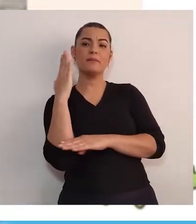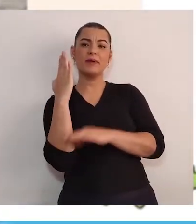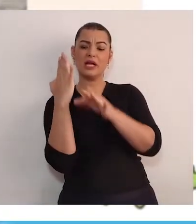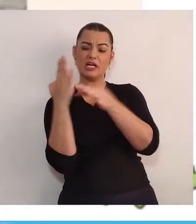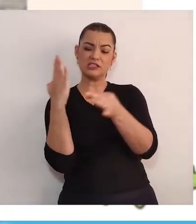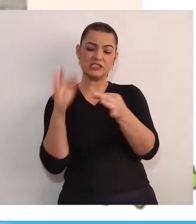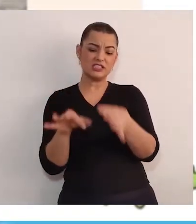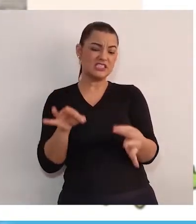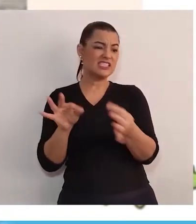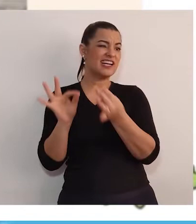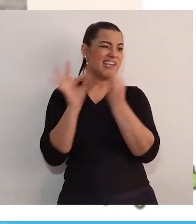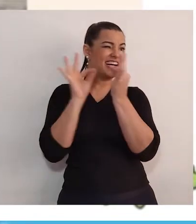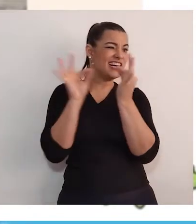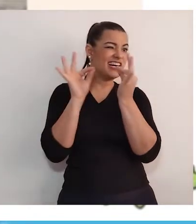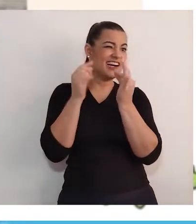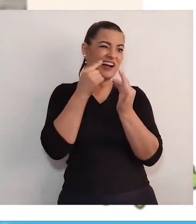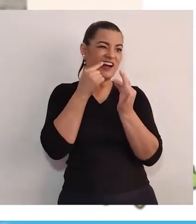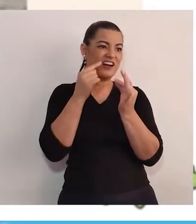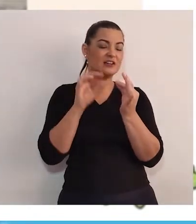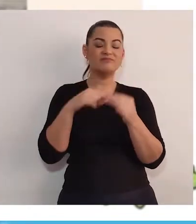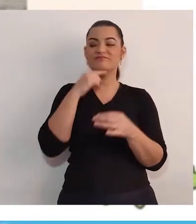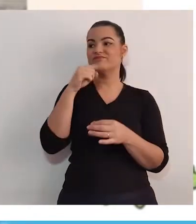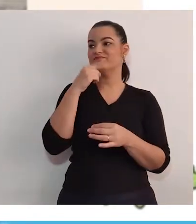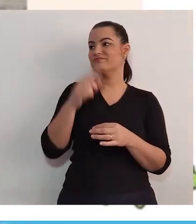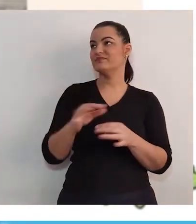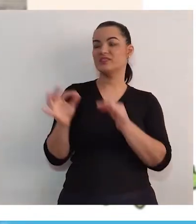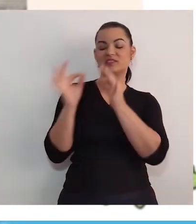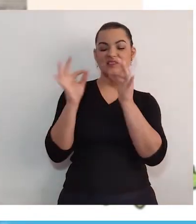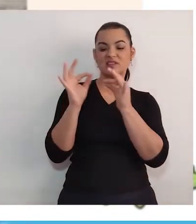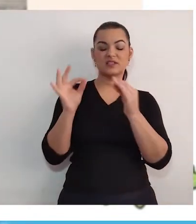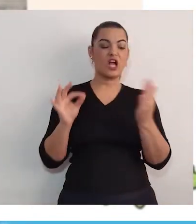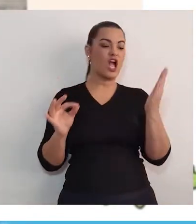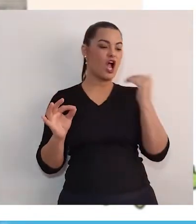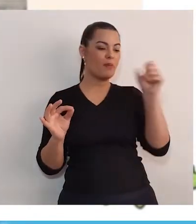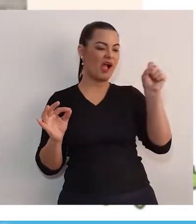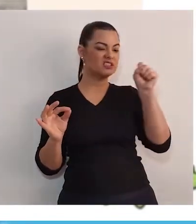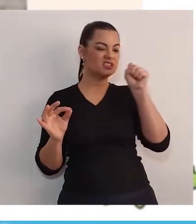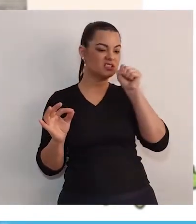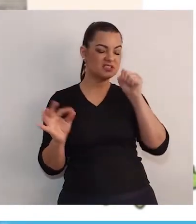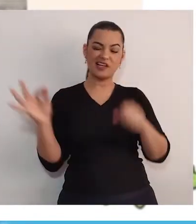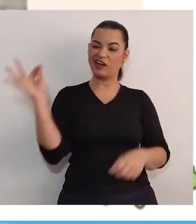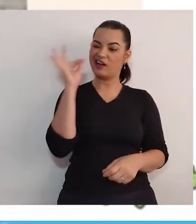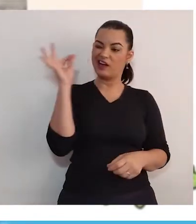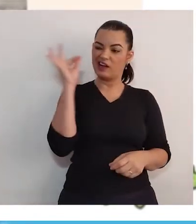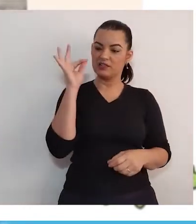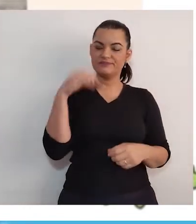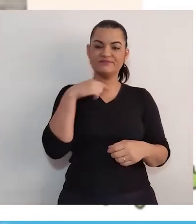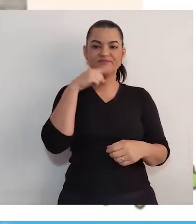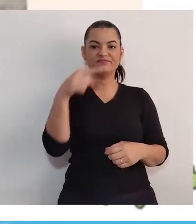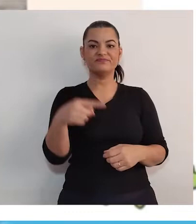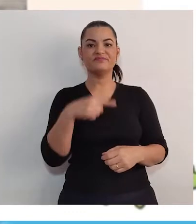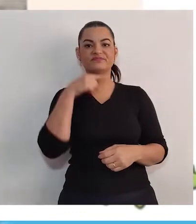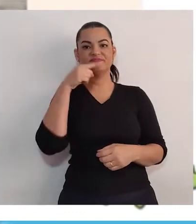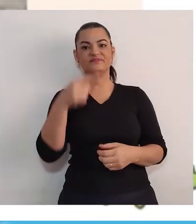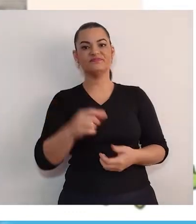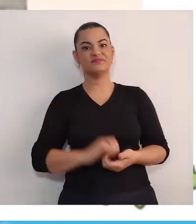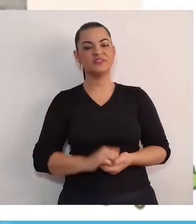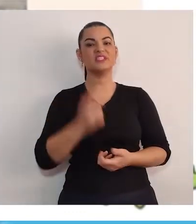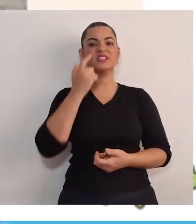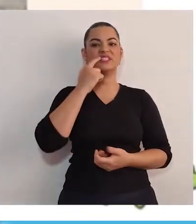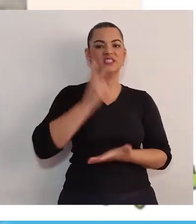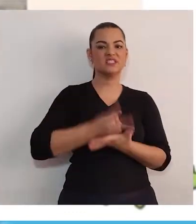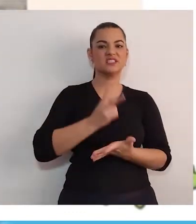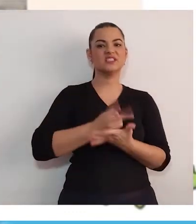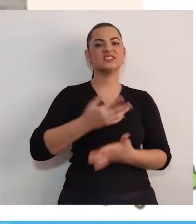resolvia. O jacaré roía a cenoura, cutucava bem forte com o graveto e o dente